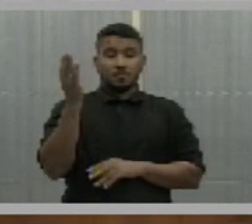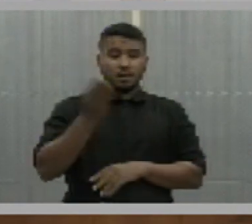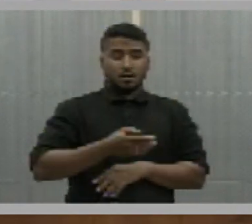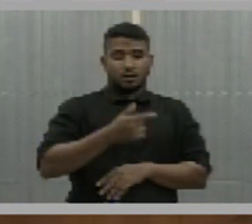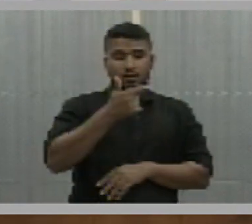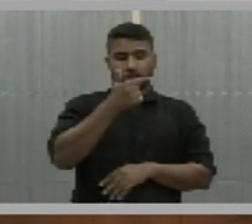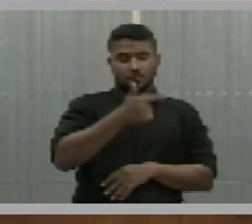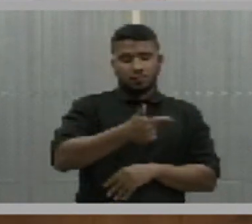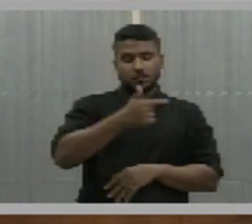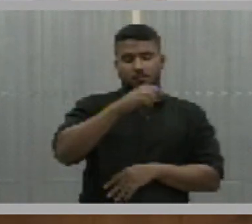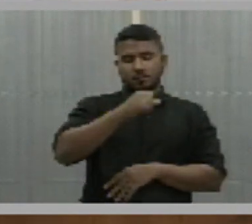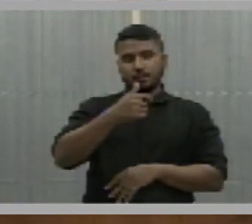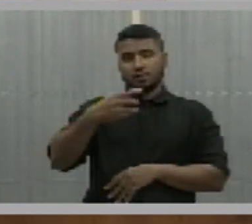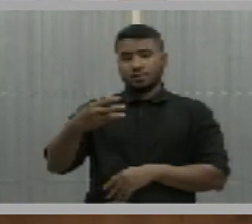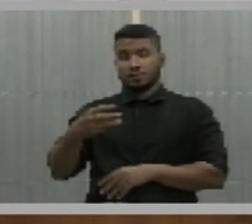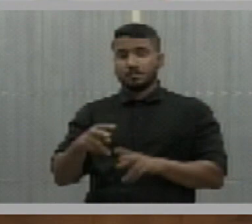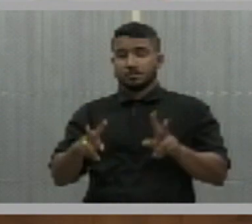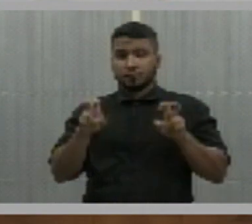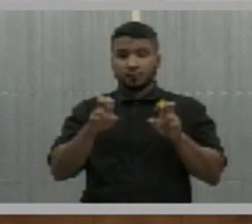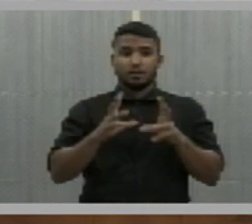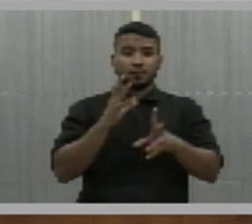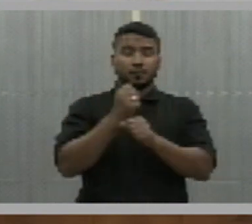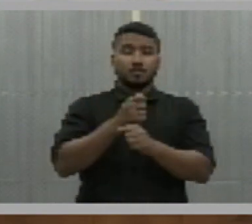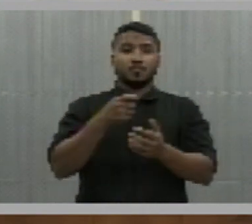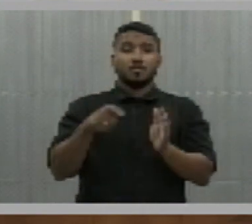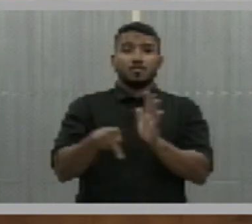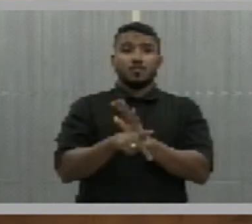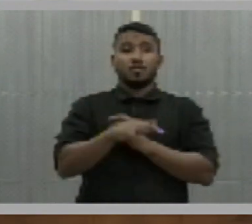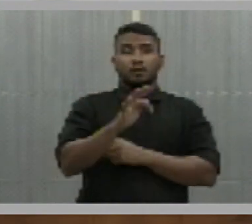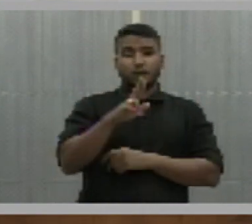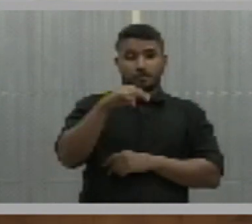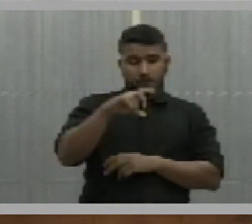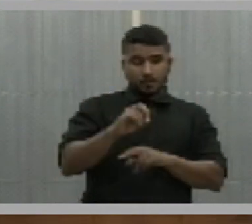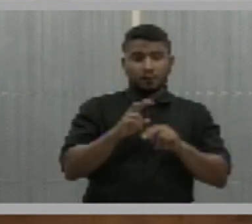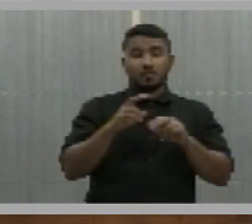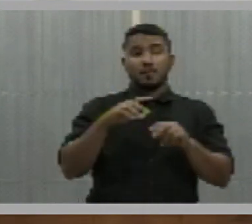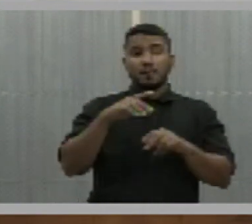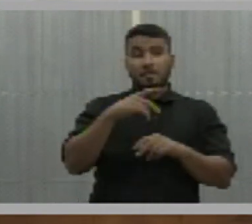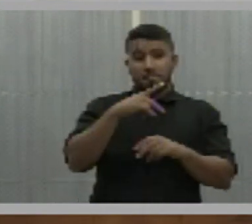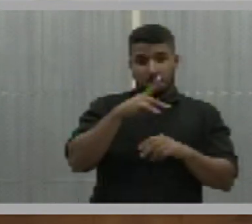4/2023. Assunto, prestação de contas do Fundo Penitenciário do Estado do Piauí.